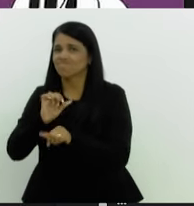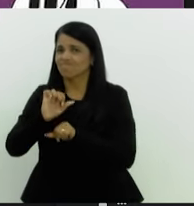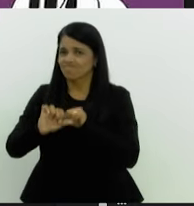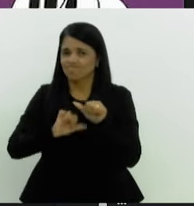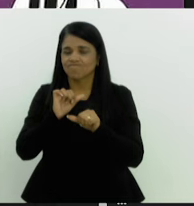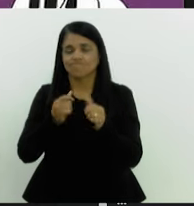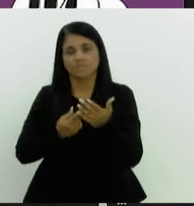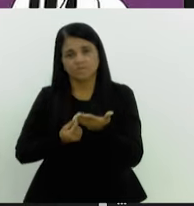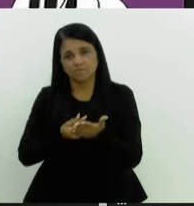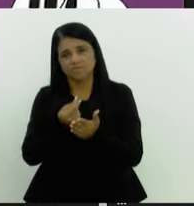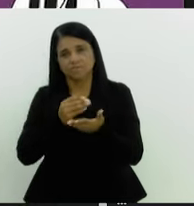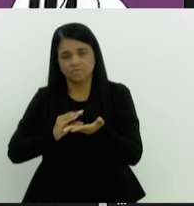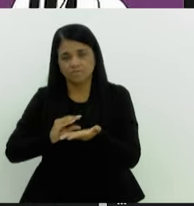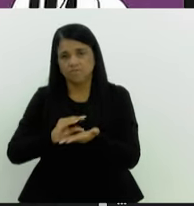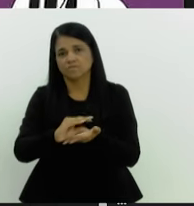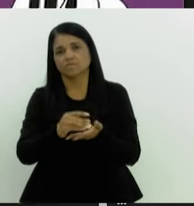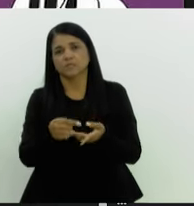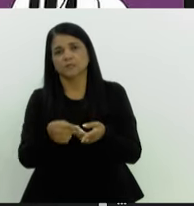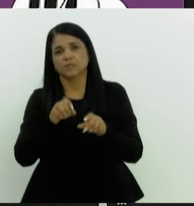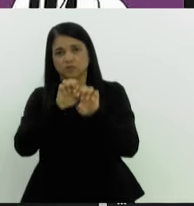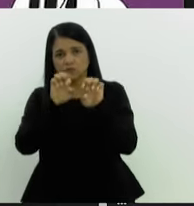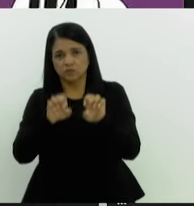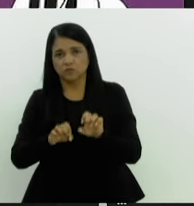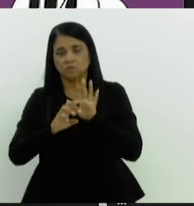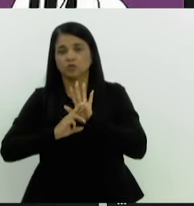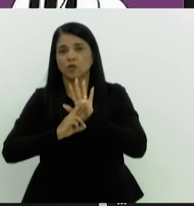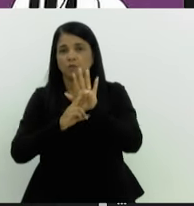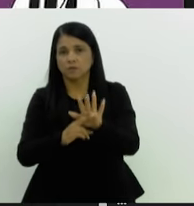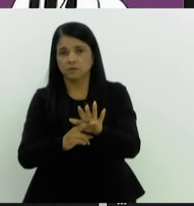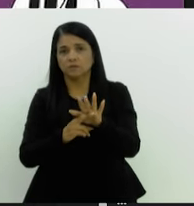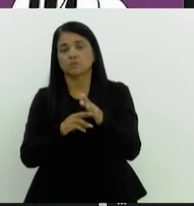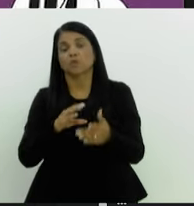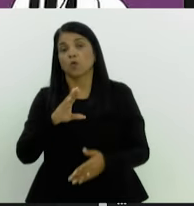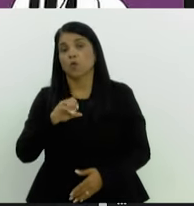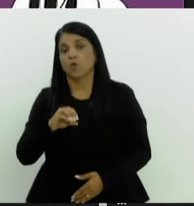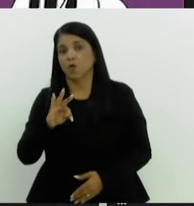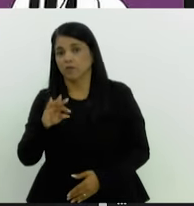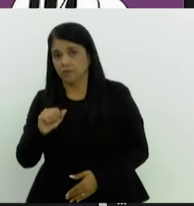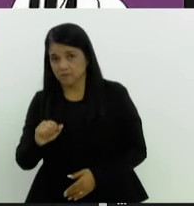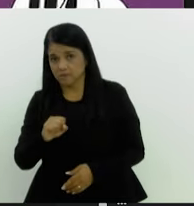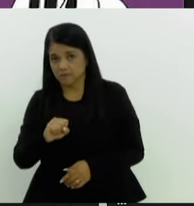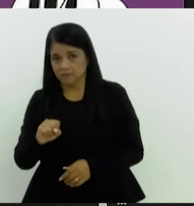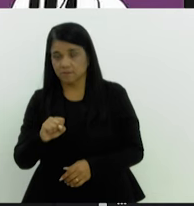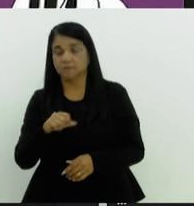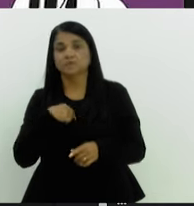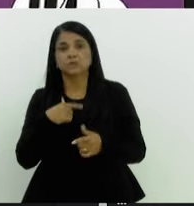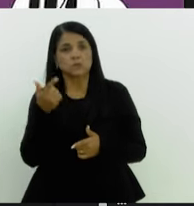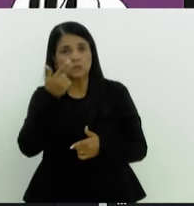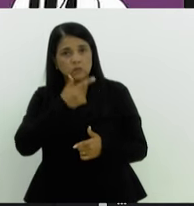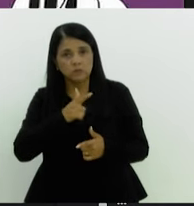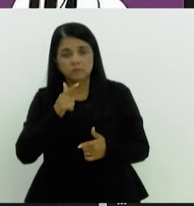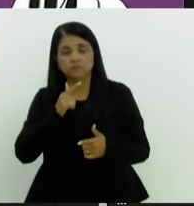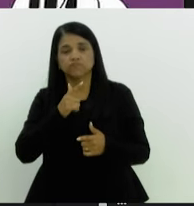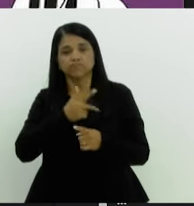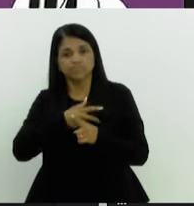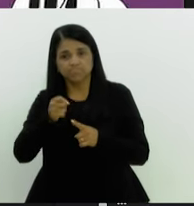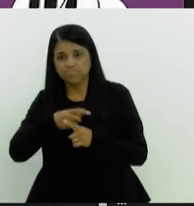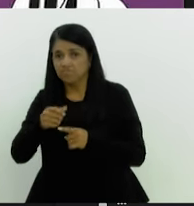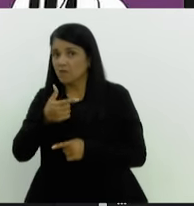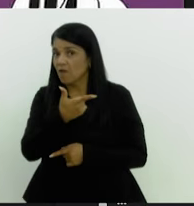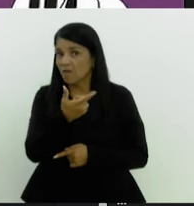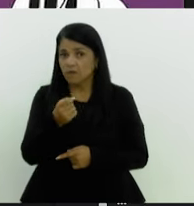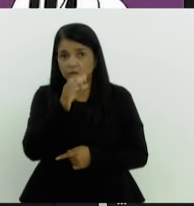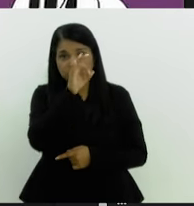financiamento e do sistema de representatividade por cota se nós não conseguimos alcançar sequer 20% de